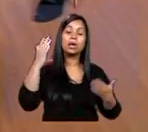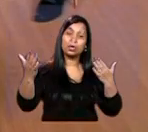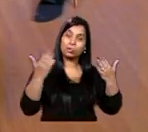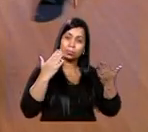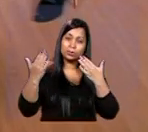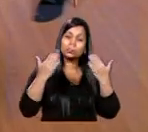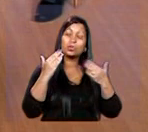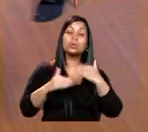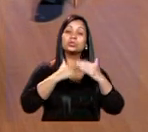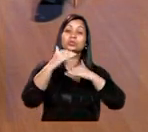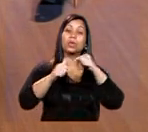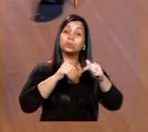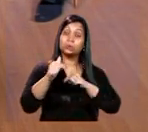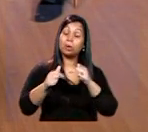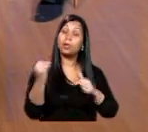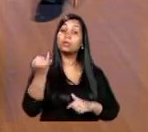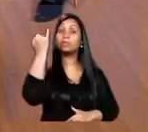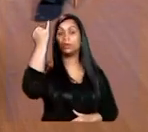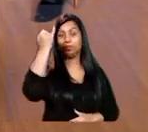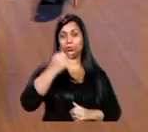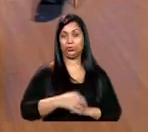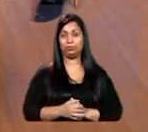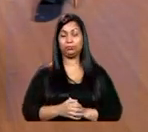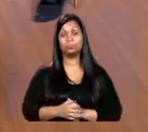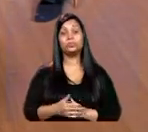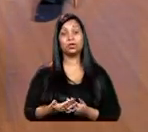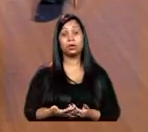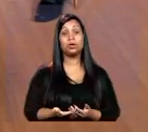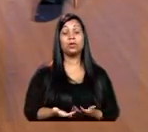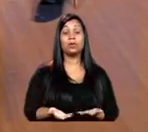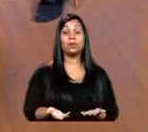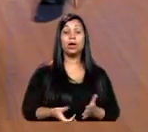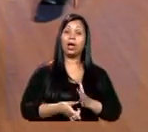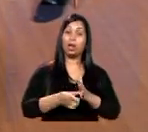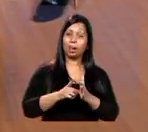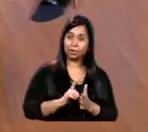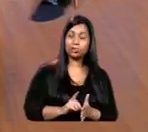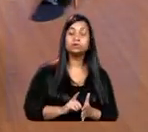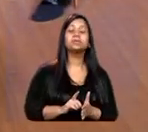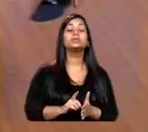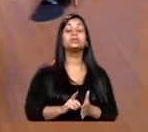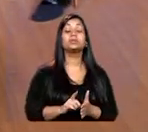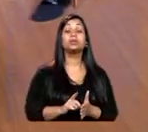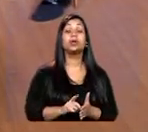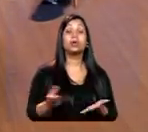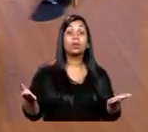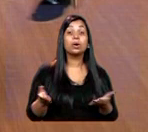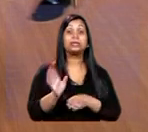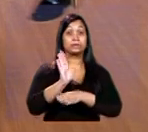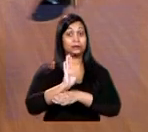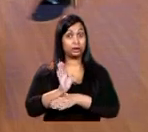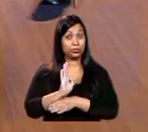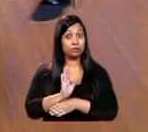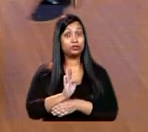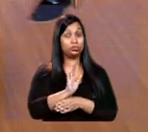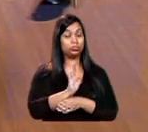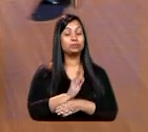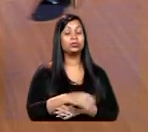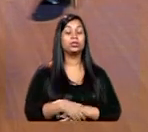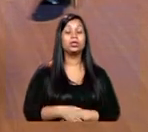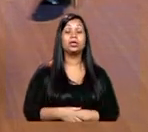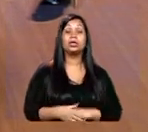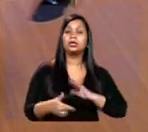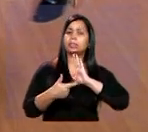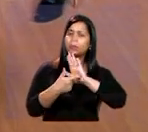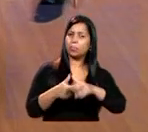que é o psicólogo, desenvolve um trabalho bastante importante com isso. Antes da gente entrar, então, nesses detalhes, vocês têm um vídeo